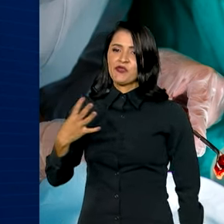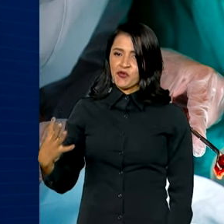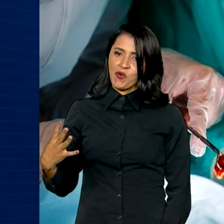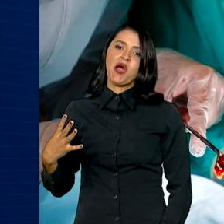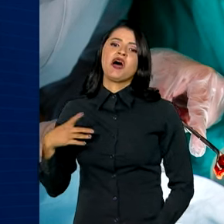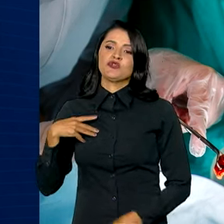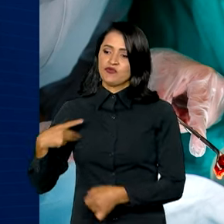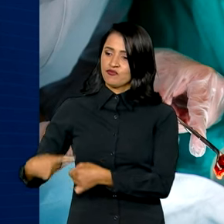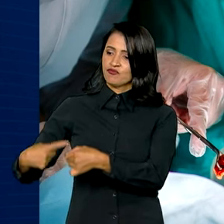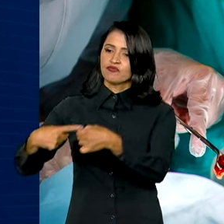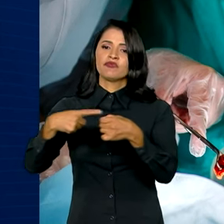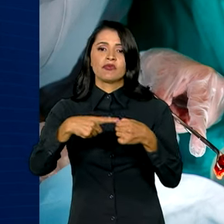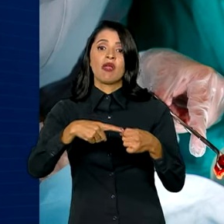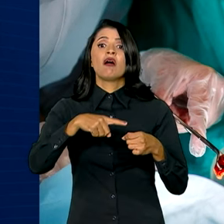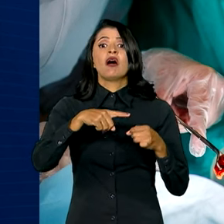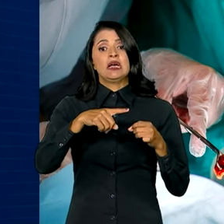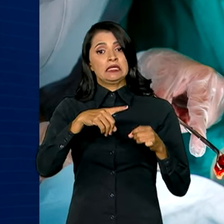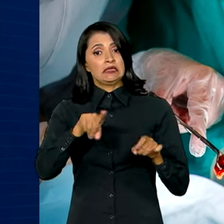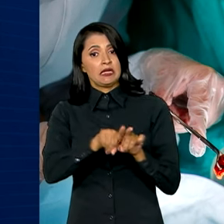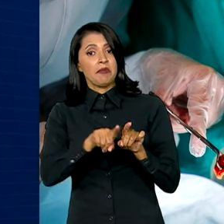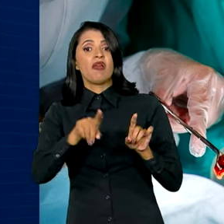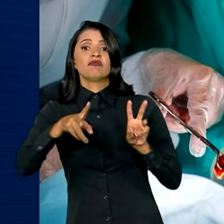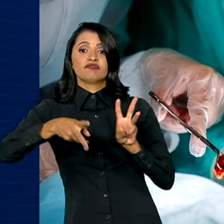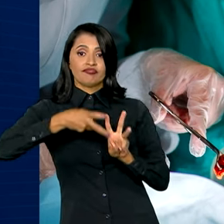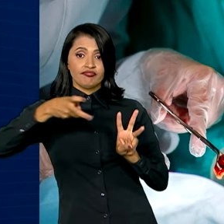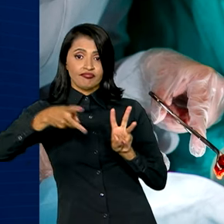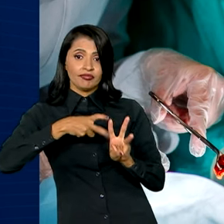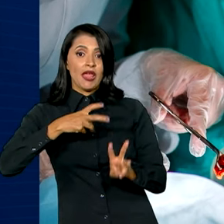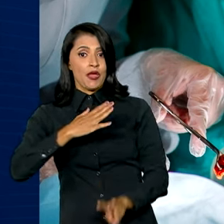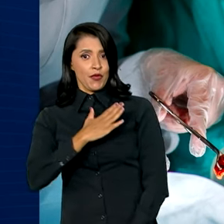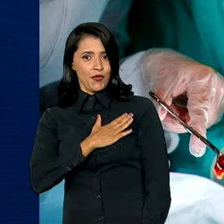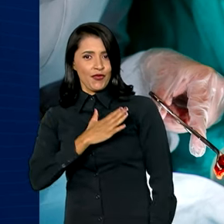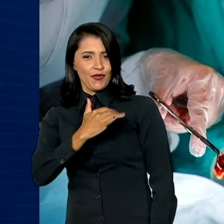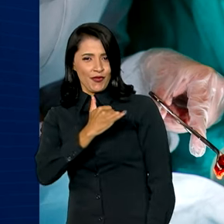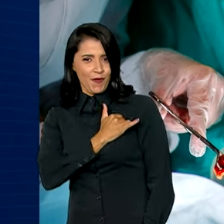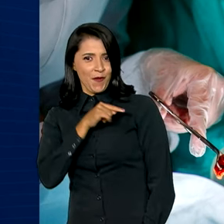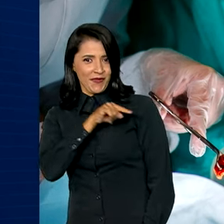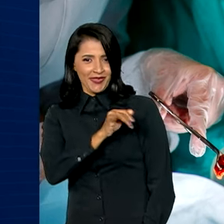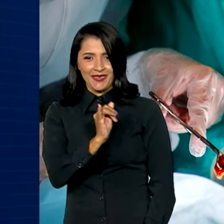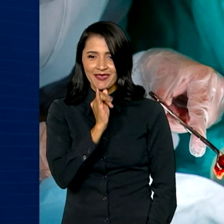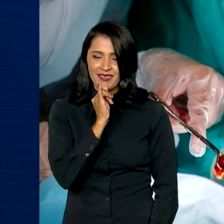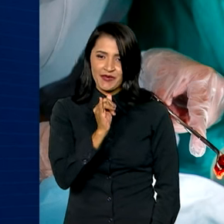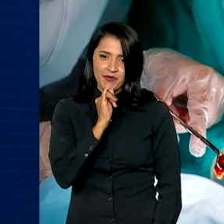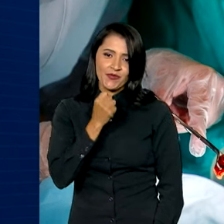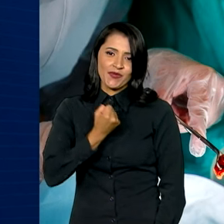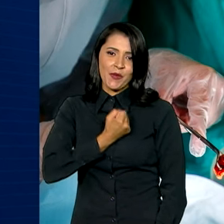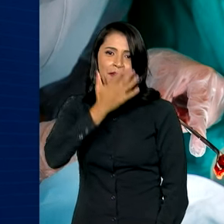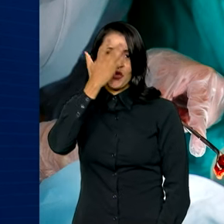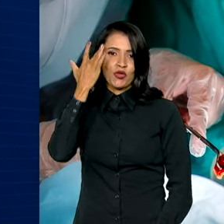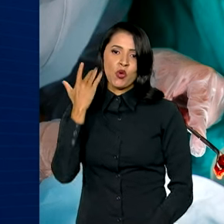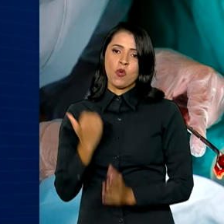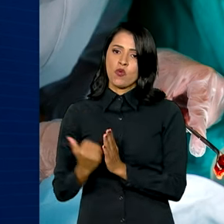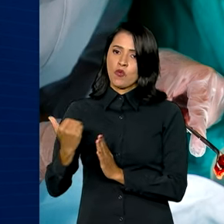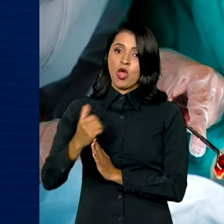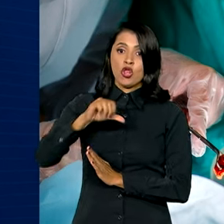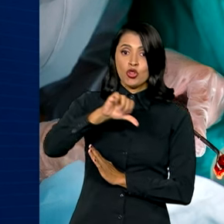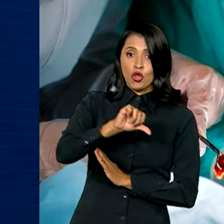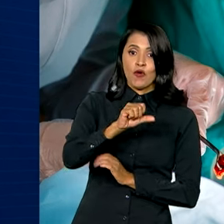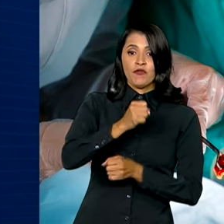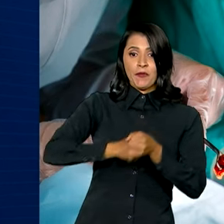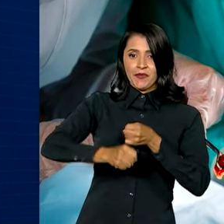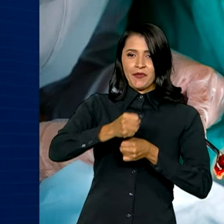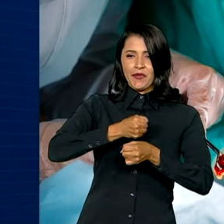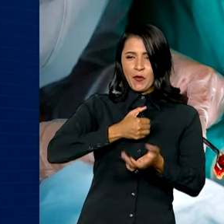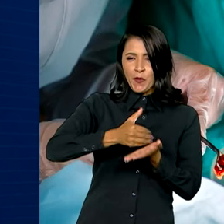distritos sanitários indígenas. Só no território Yanomami, por exemplo, o número de profissionais subiu de 9 no início do ano